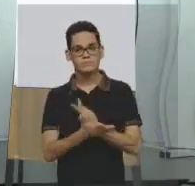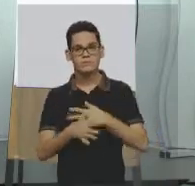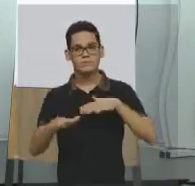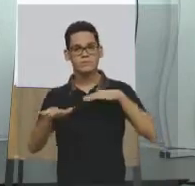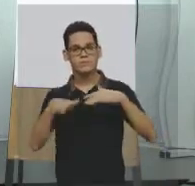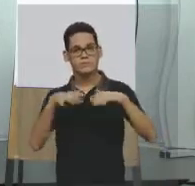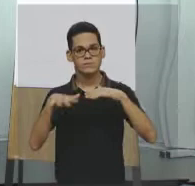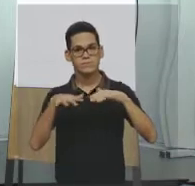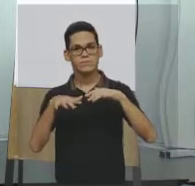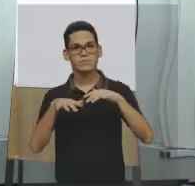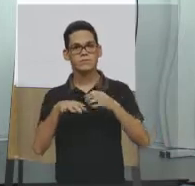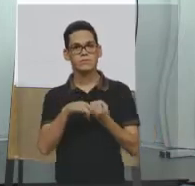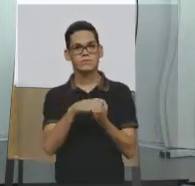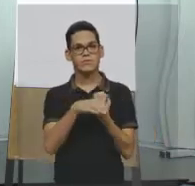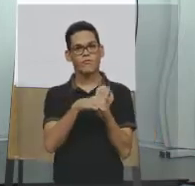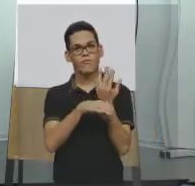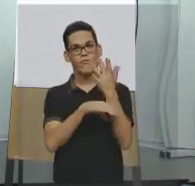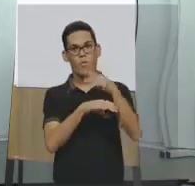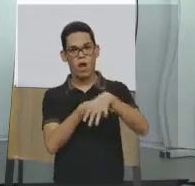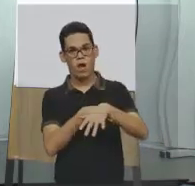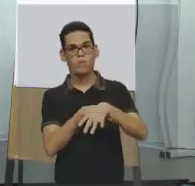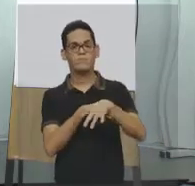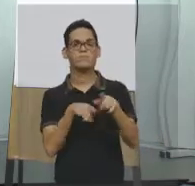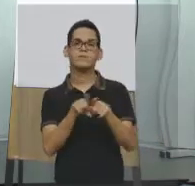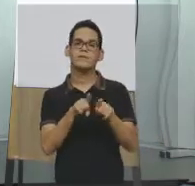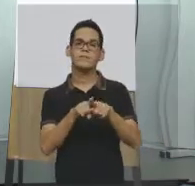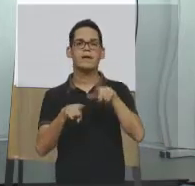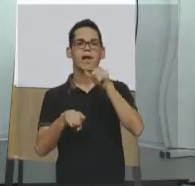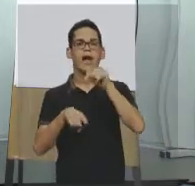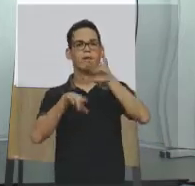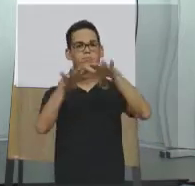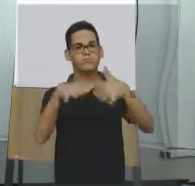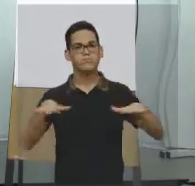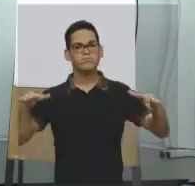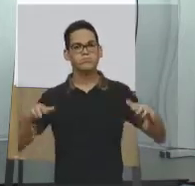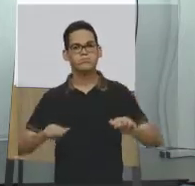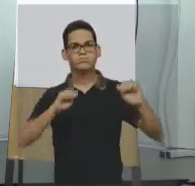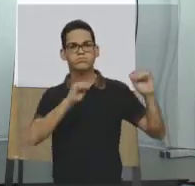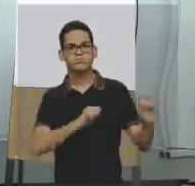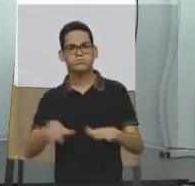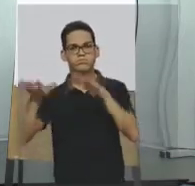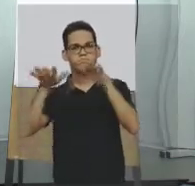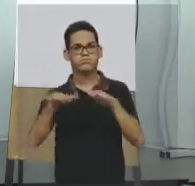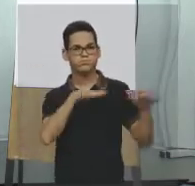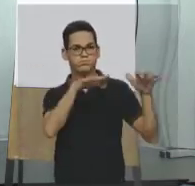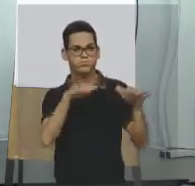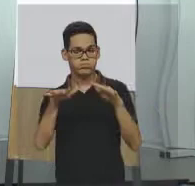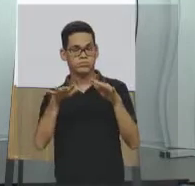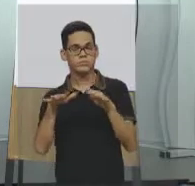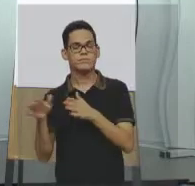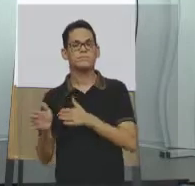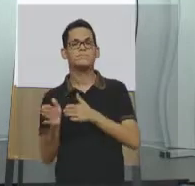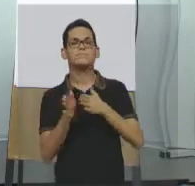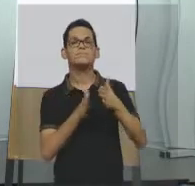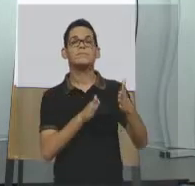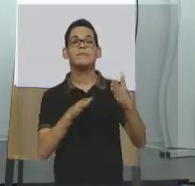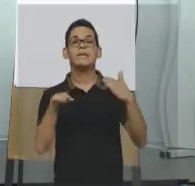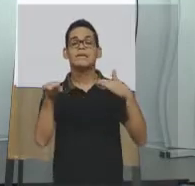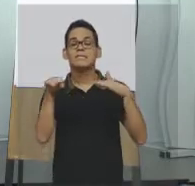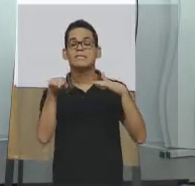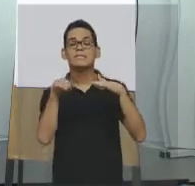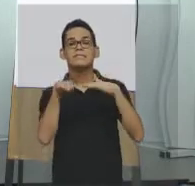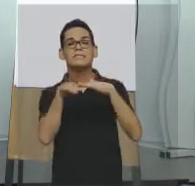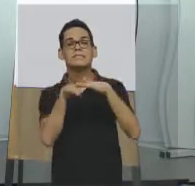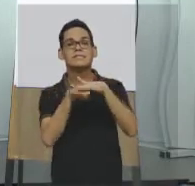terremotos, vulcanismo, maremotos. Deslizamento. Deslizamento também pode